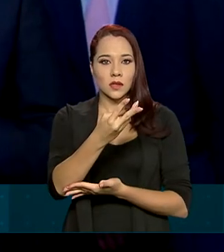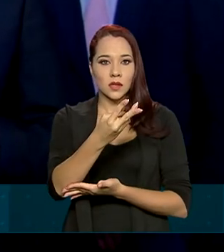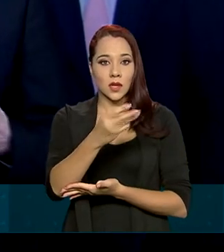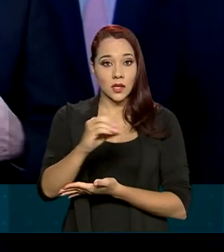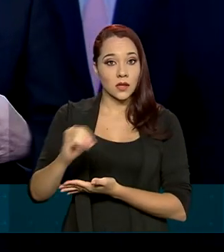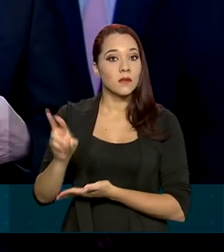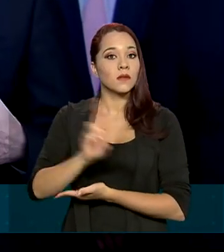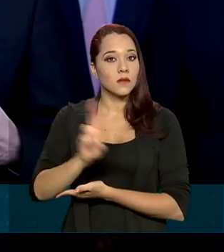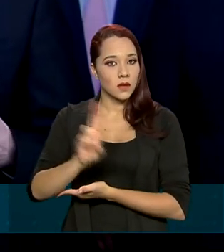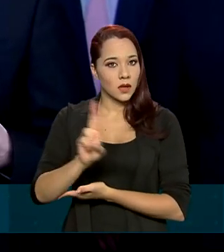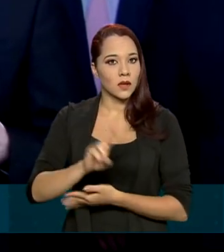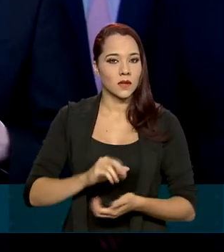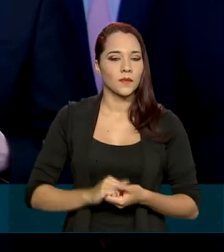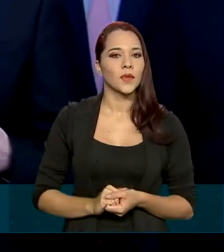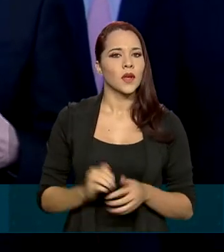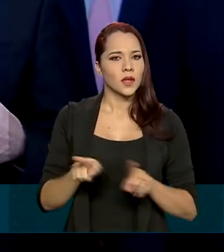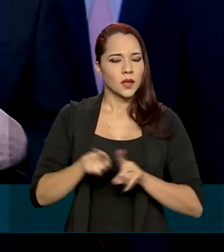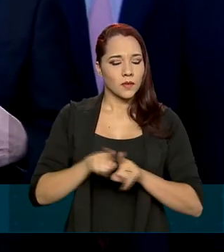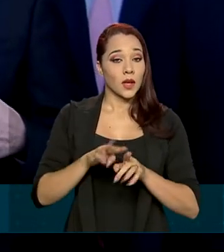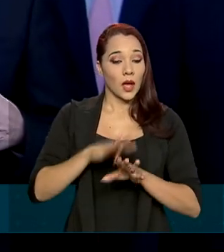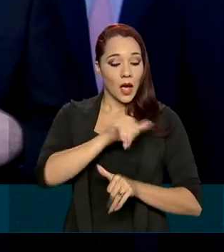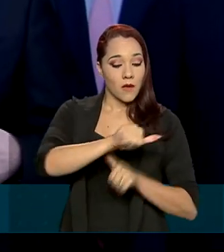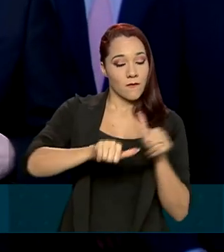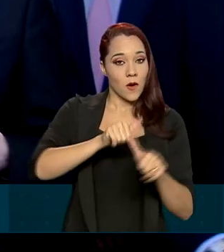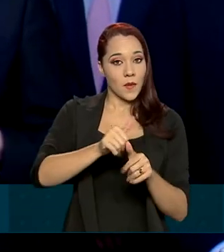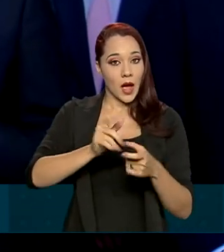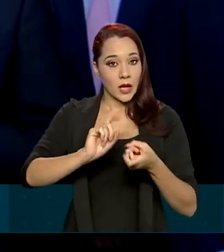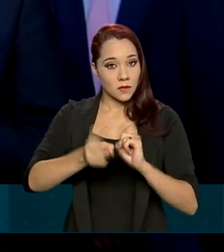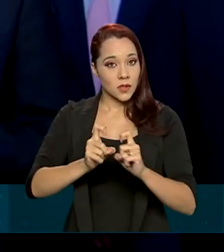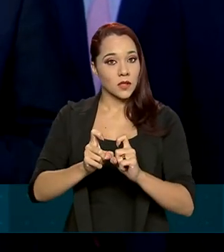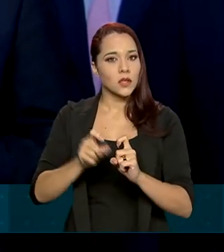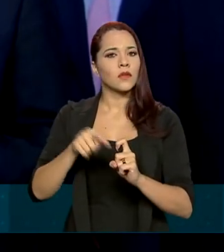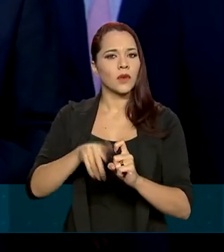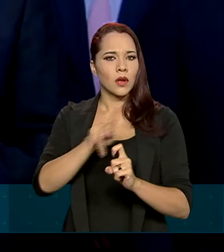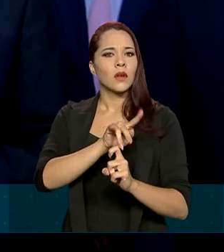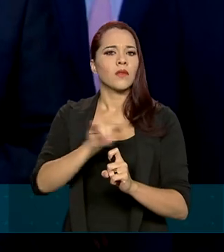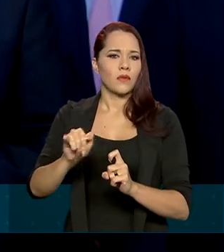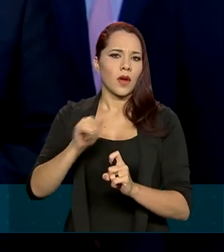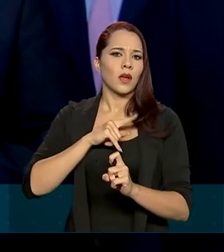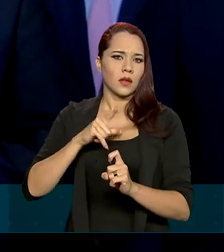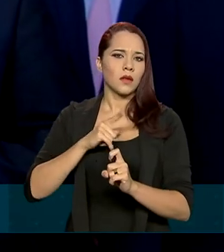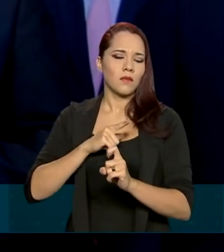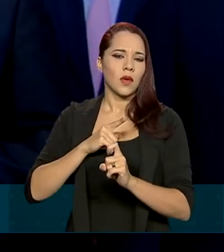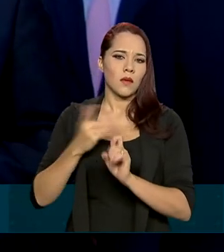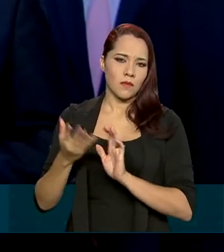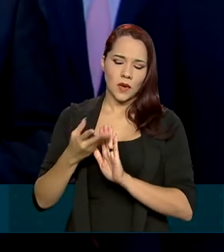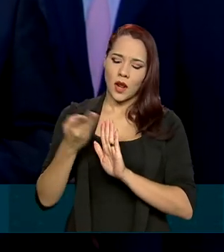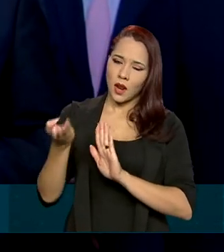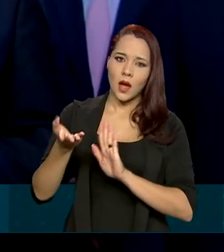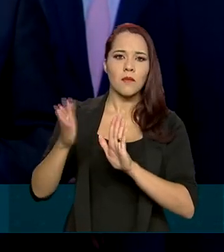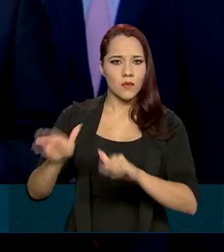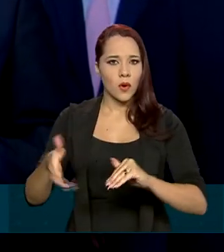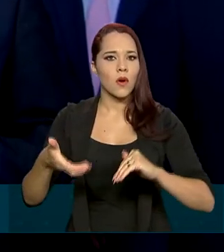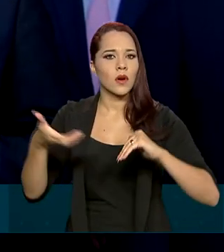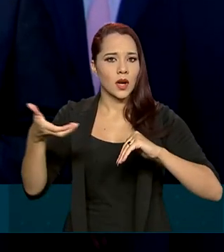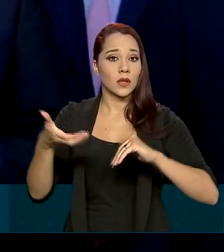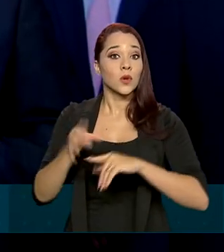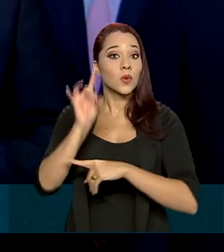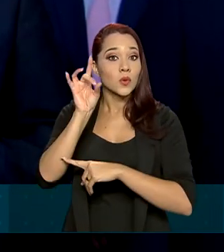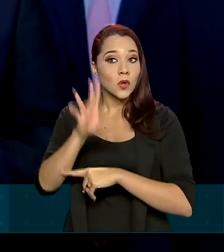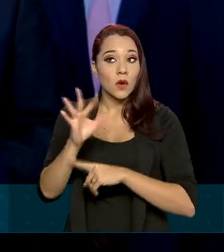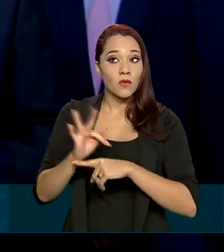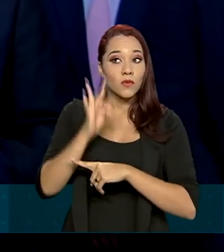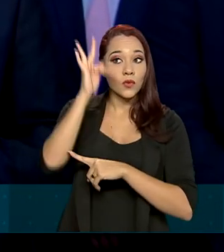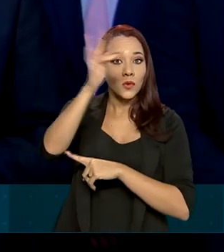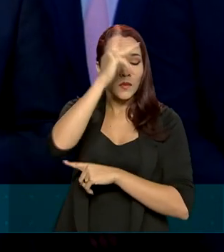e que a reforma administrativa vai chegar para ser apreciada no Congresso só para os